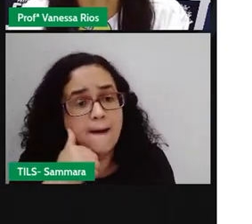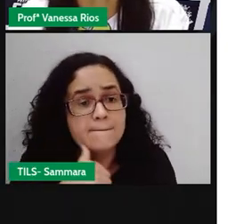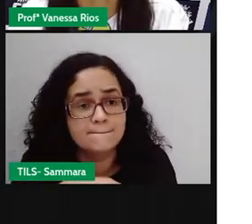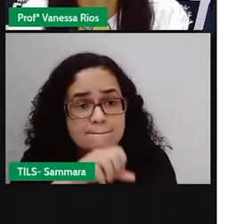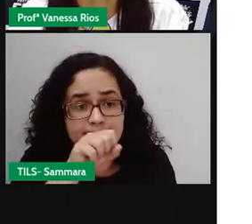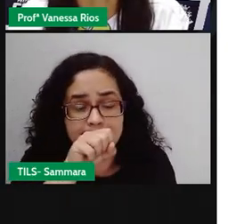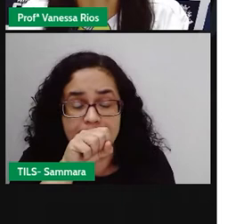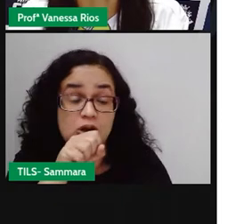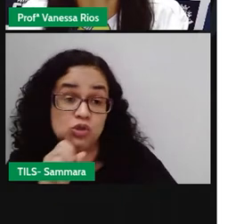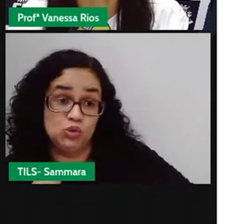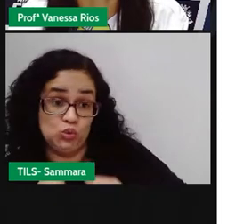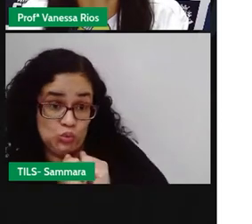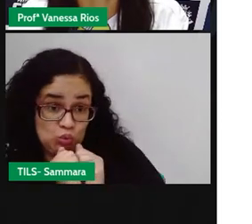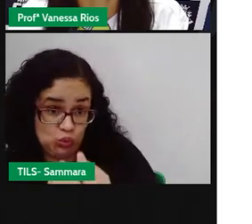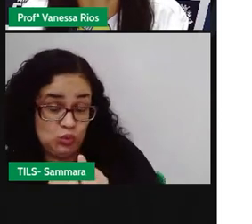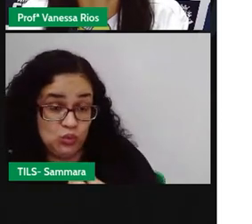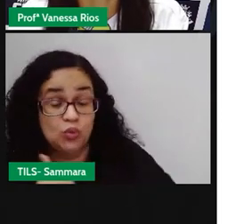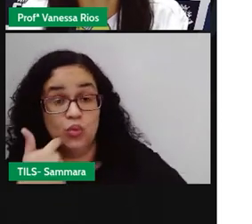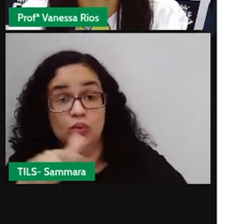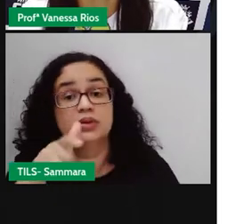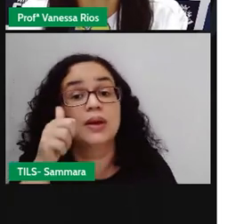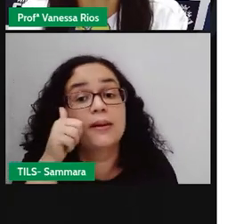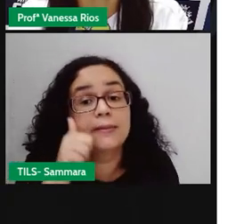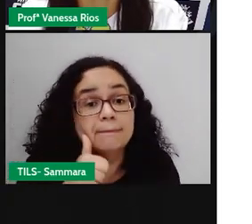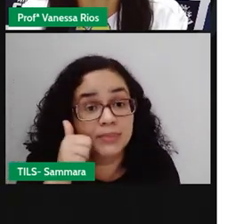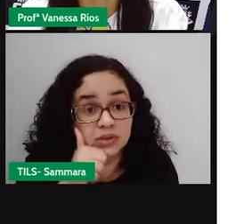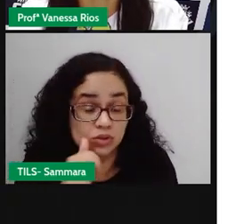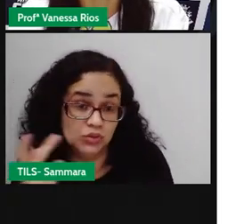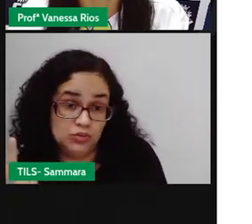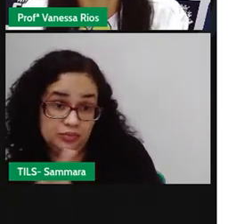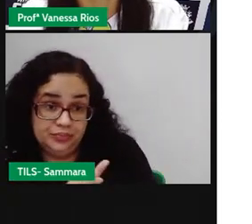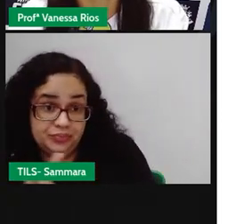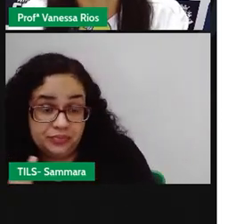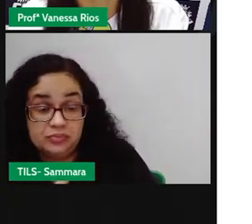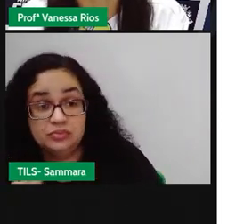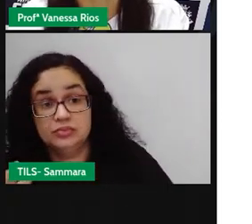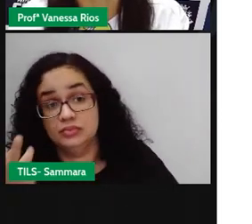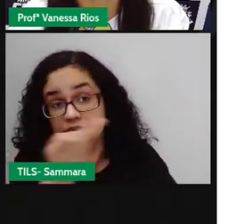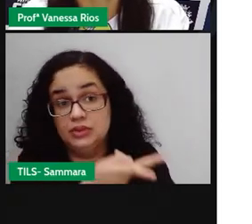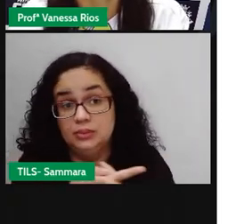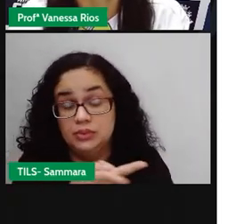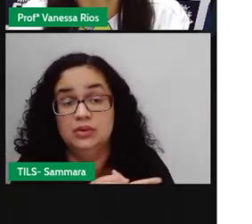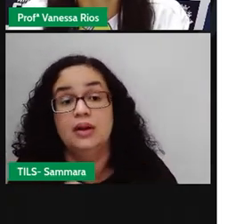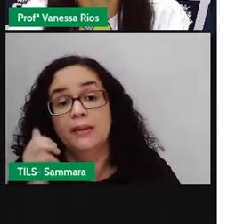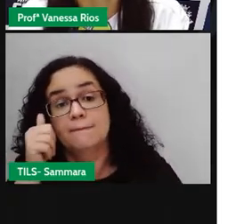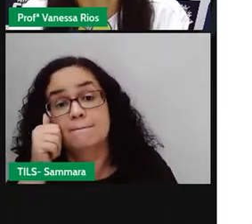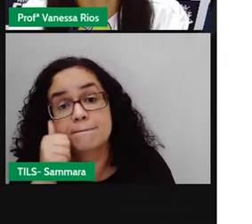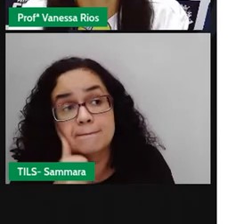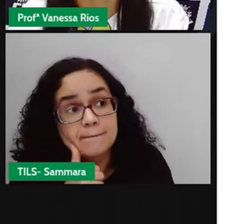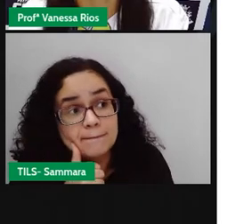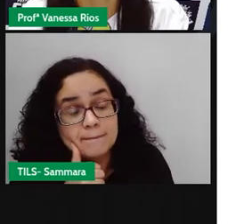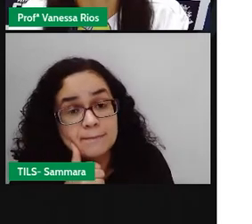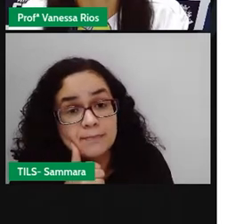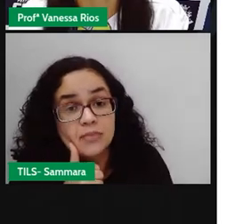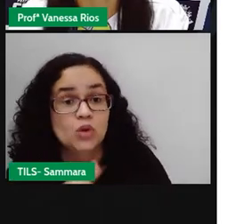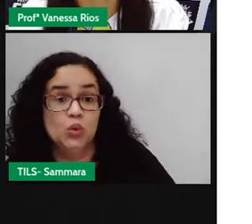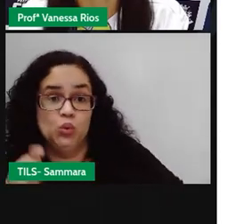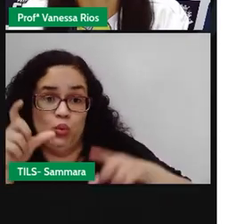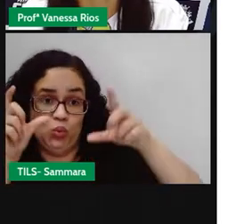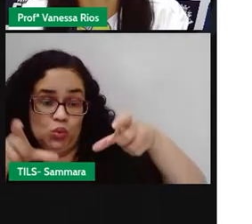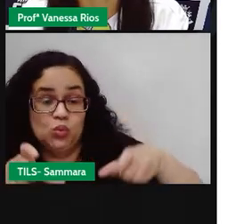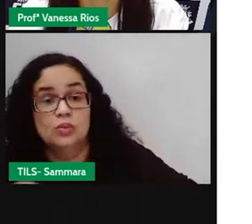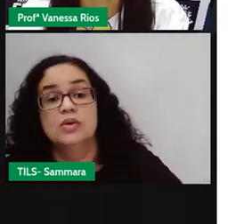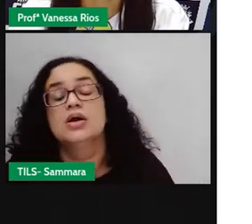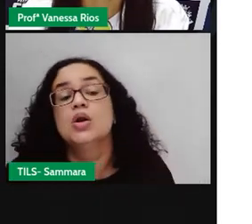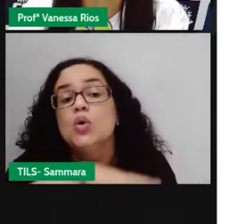mãe dela, juntamente com a outra garota e os vizinhos, saíram para procurar a menina. Quando chegaram no lugar em que o